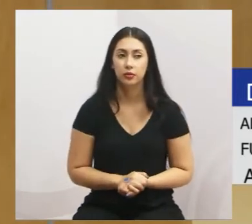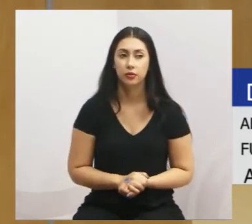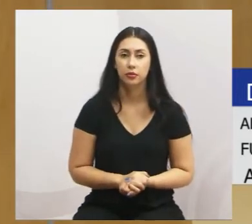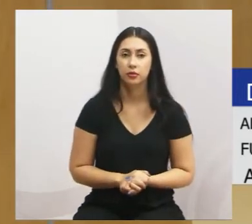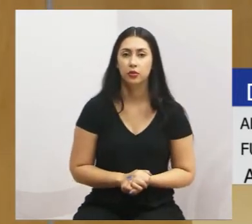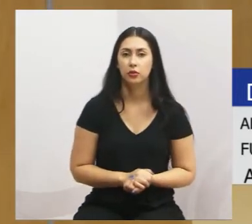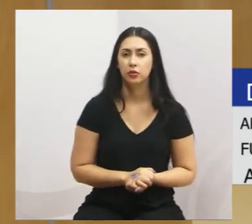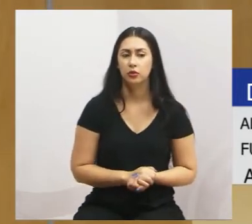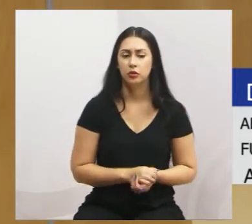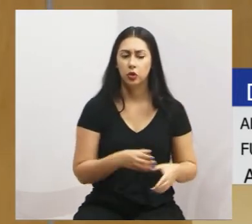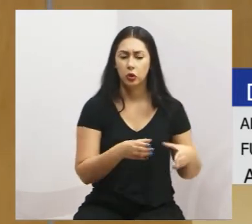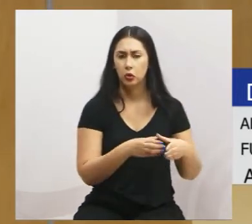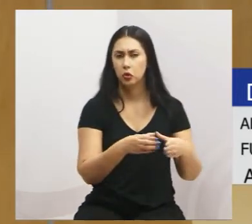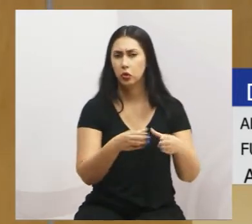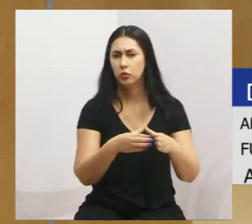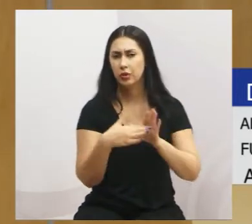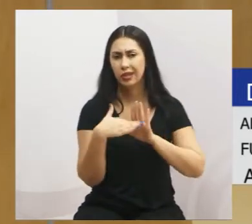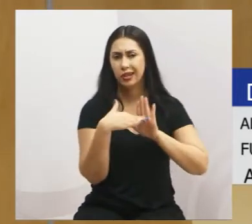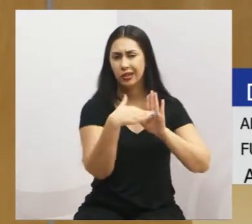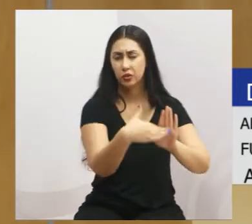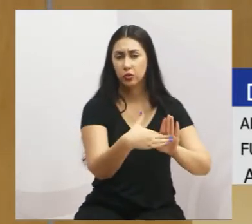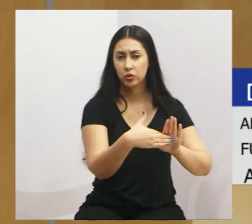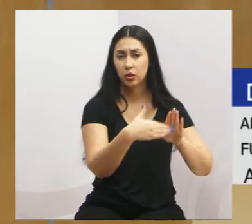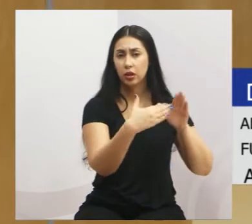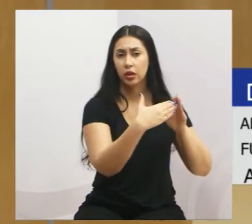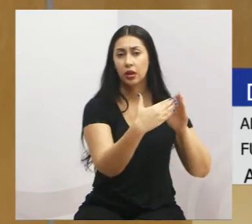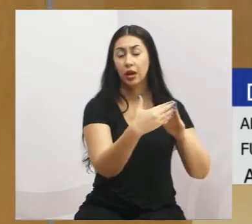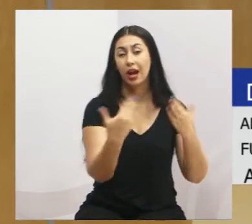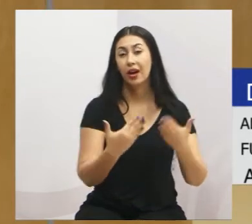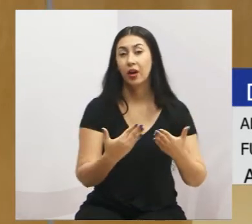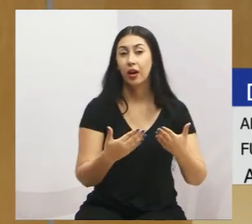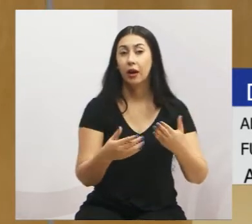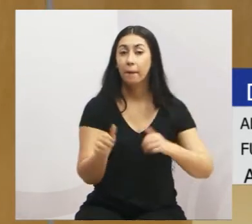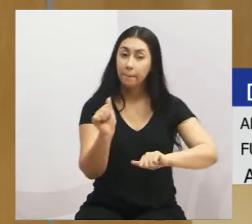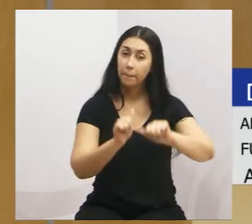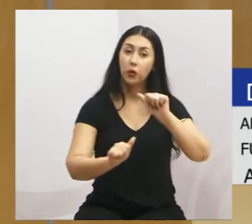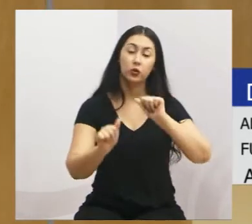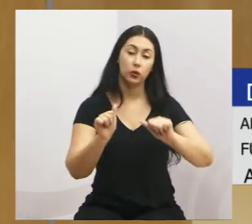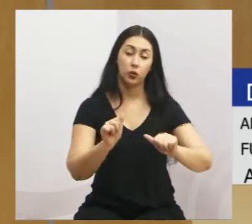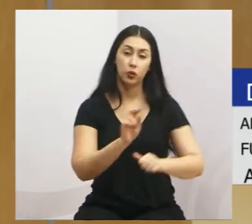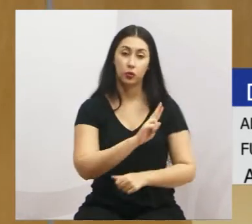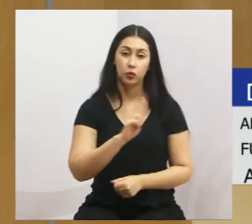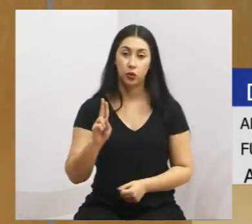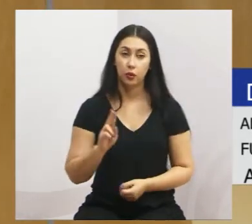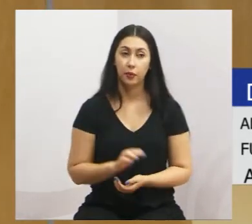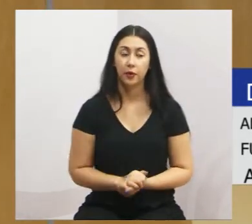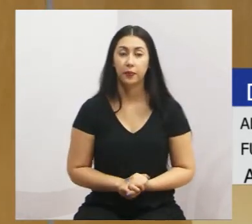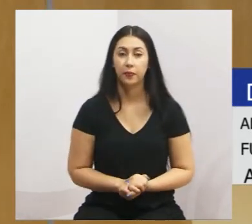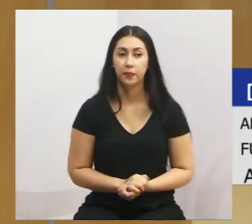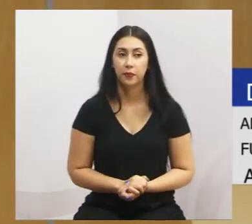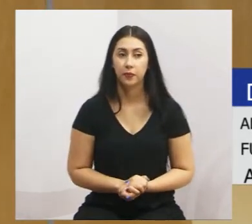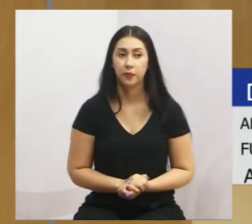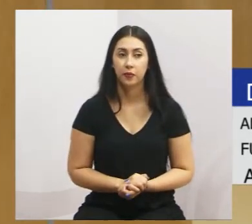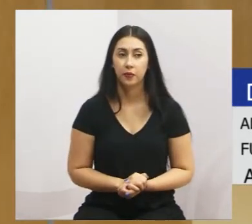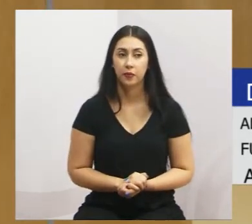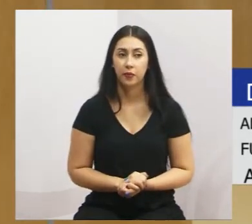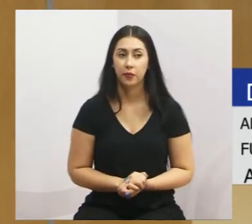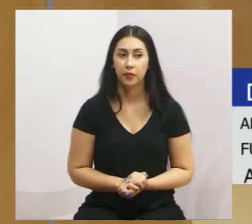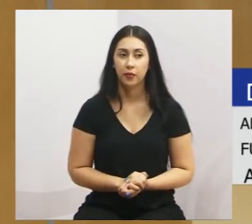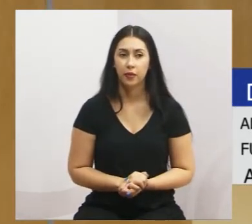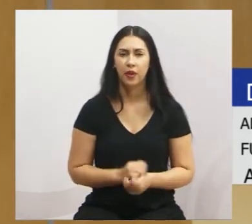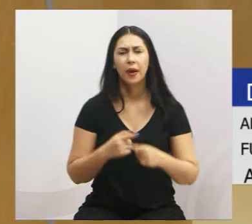programas habitacionais para diretor de habitação. O fato de você estar fazendo